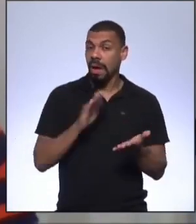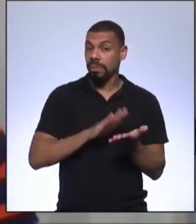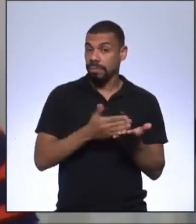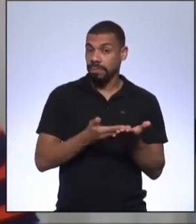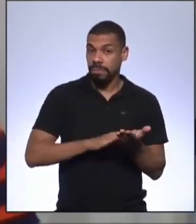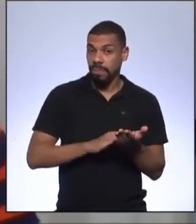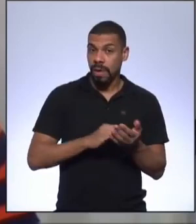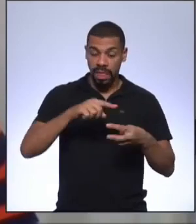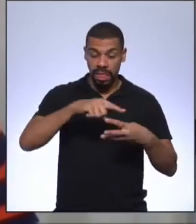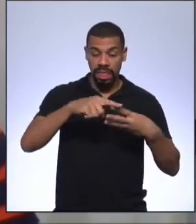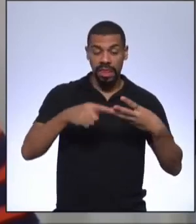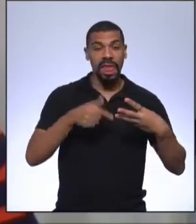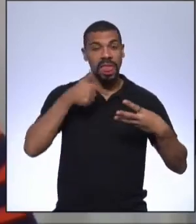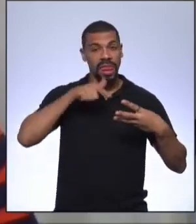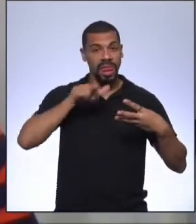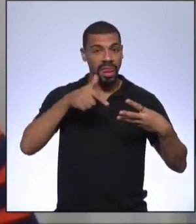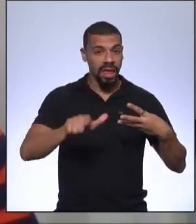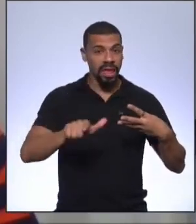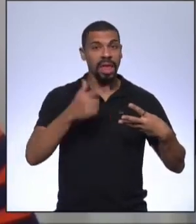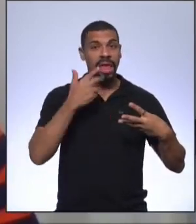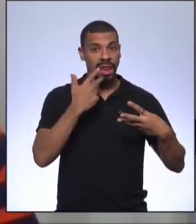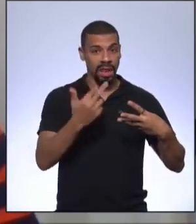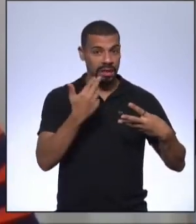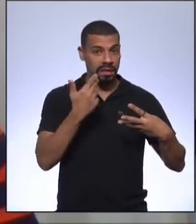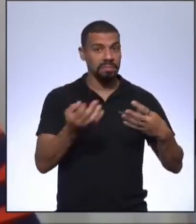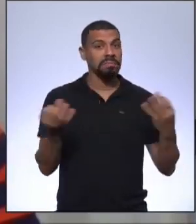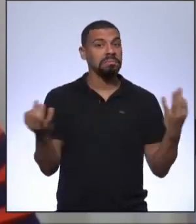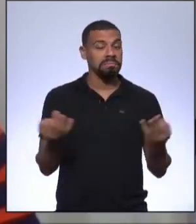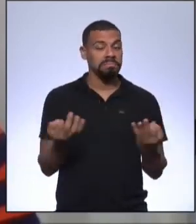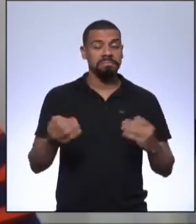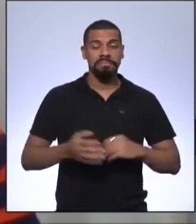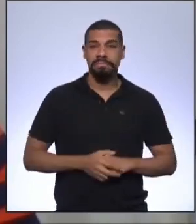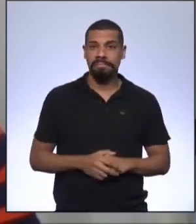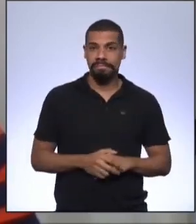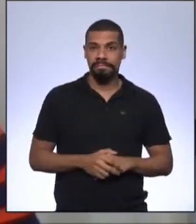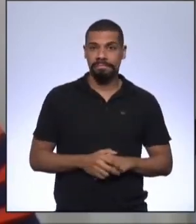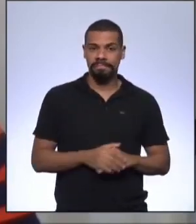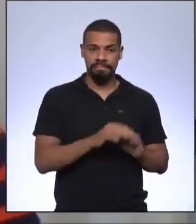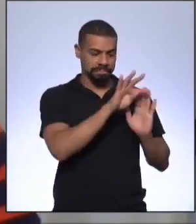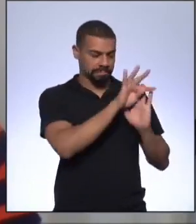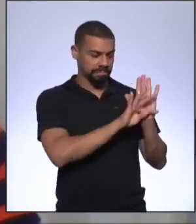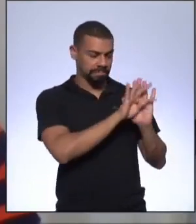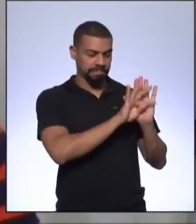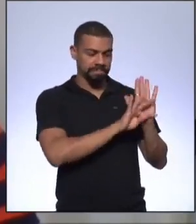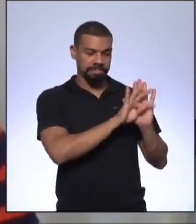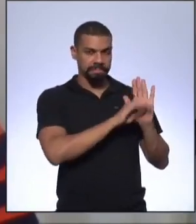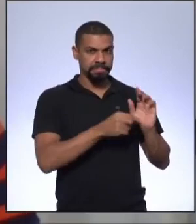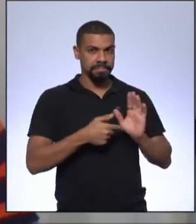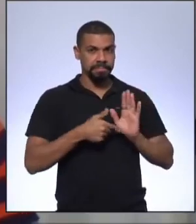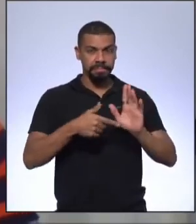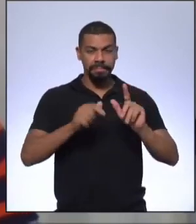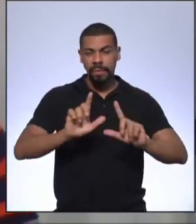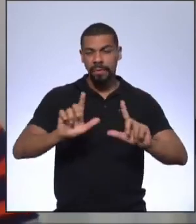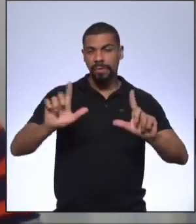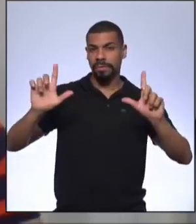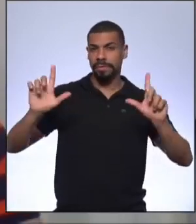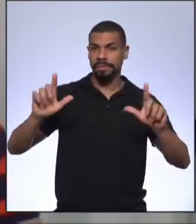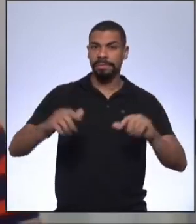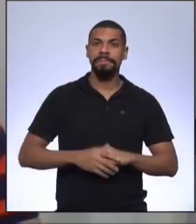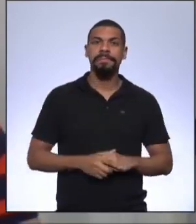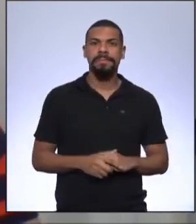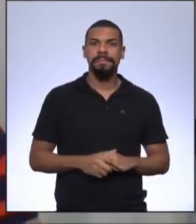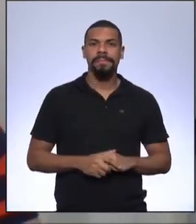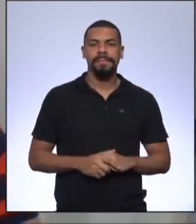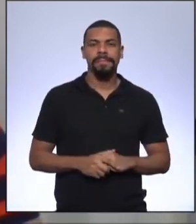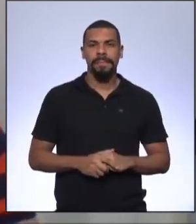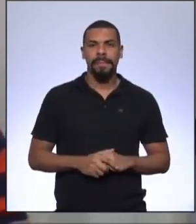aula trilingue, são três línguas nesta aula, né? Então, a gente tem esse texto aqui, reading, vamos ampliar um pouquinho para que todo mundo conseguir ler. Aí fala, meu